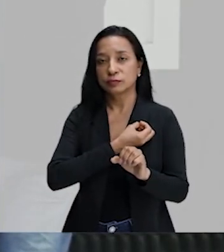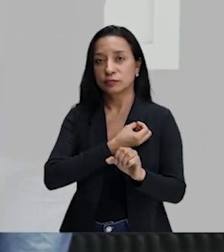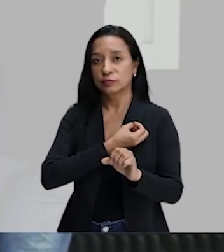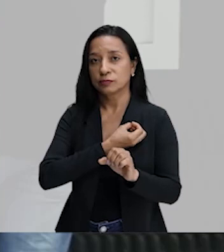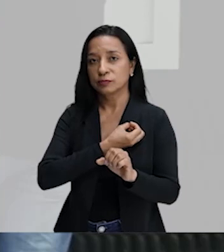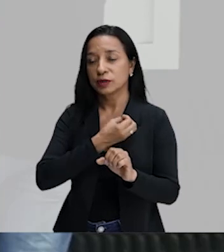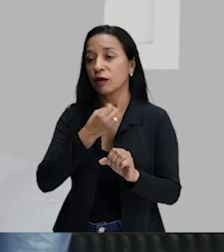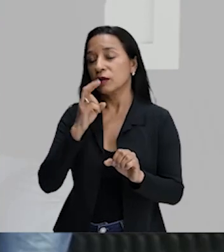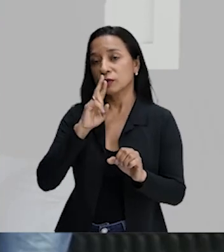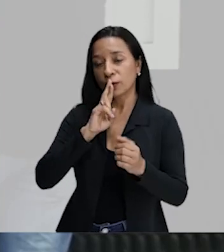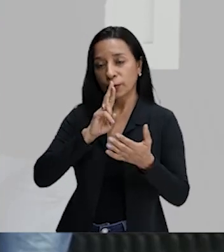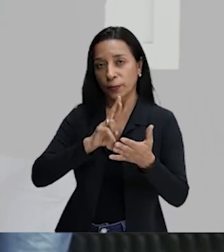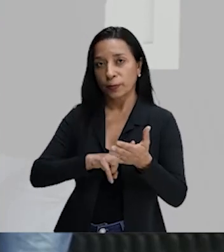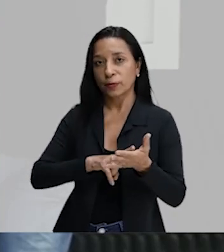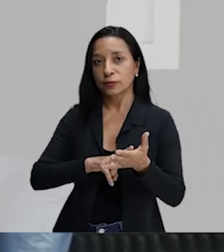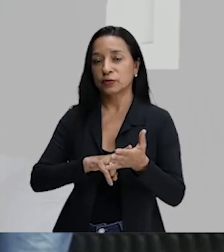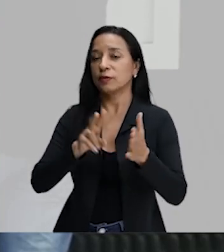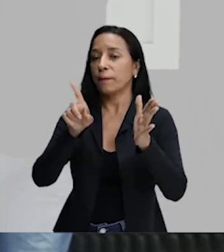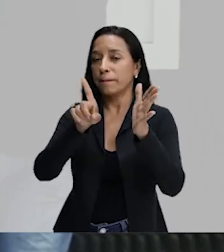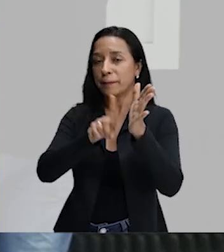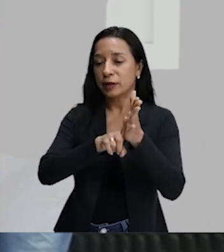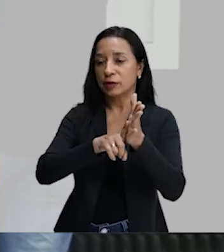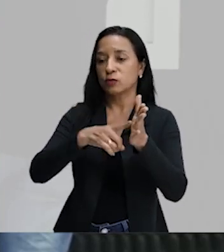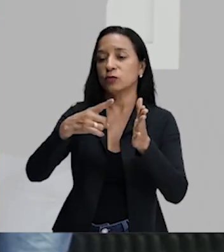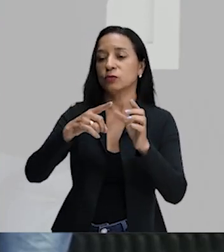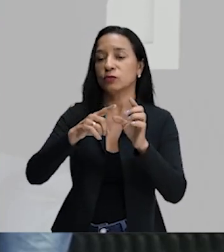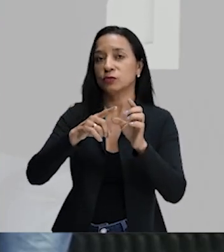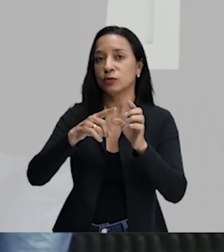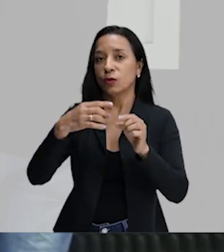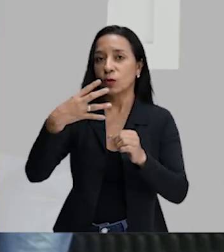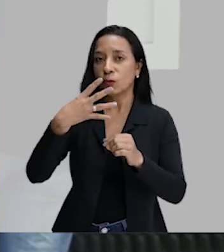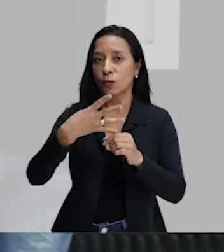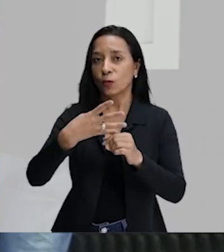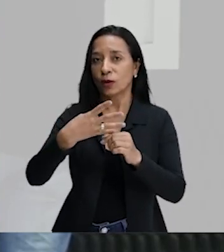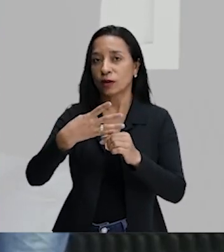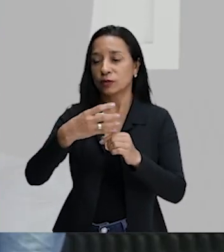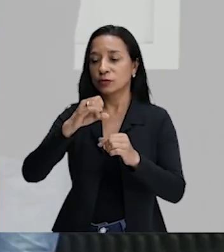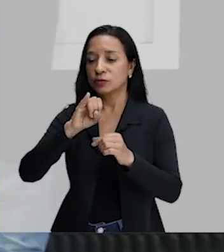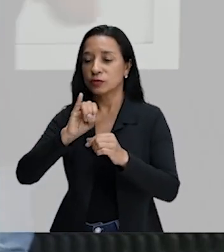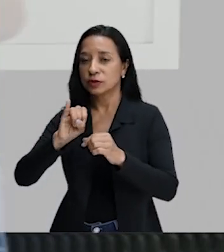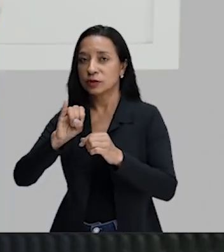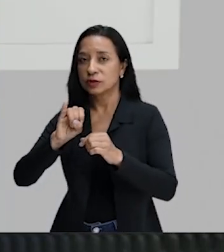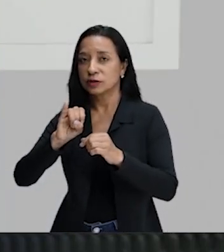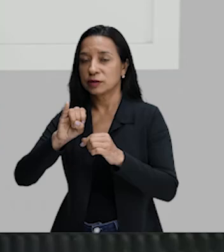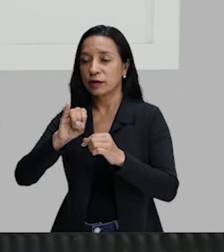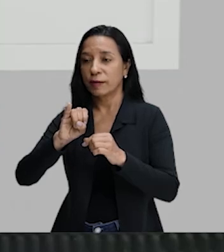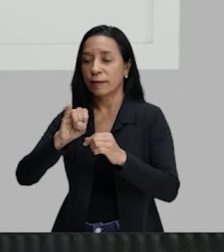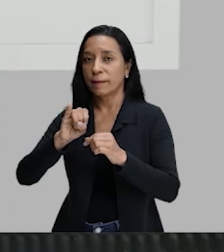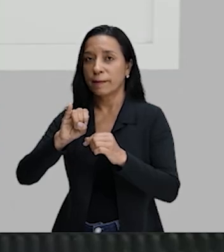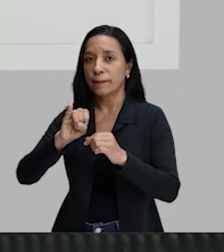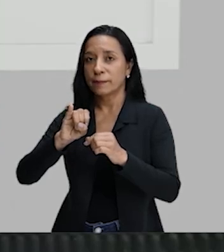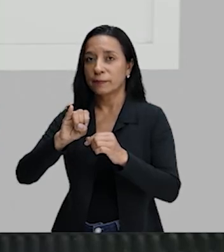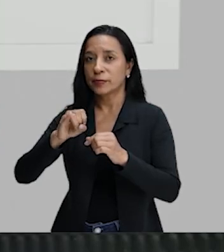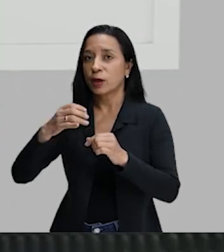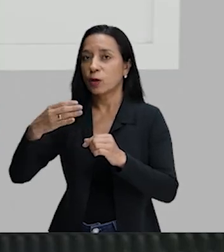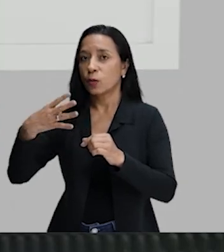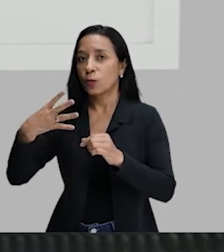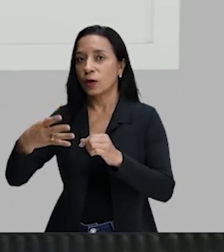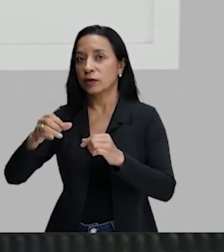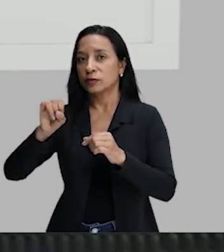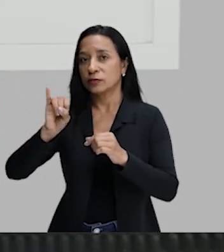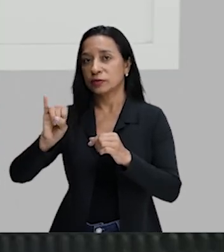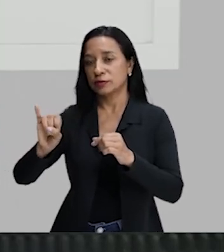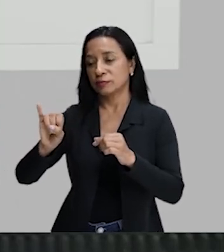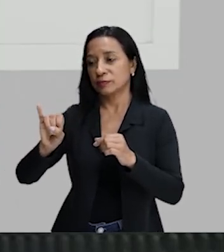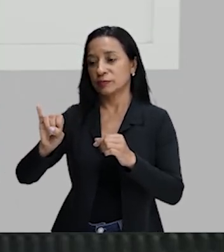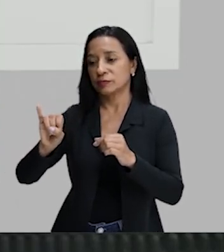são os números menos 4i e 4i. São números imaginários. Eles vão entrar